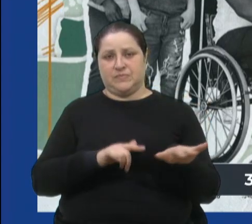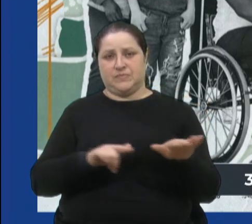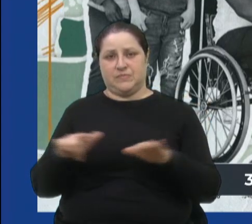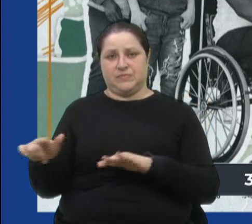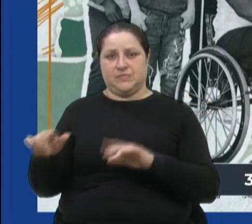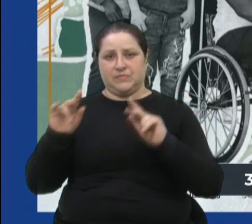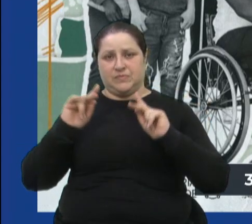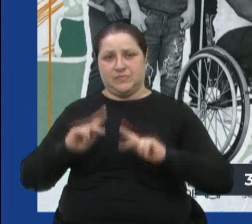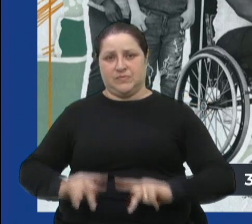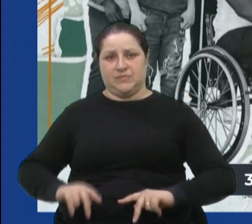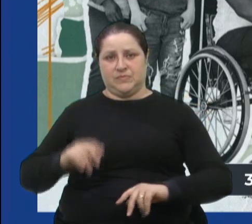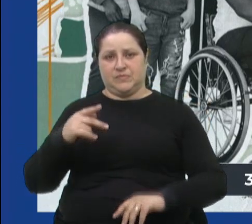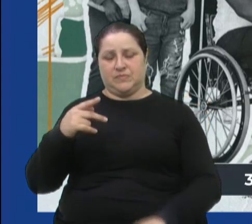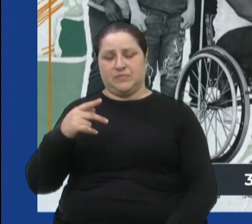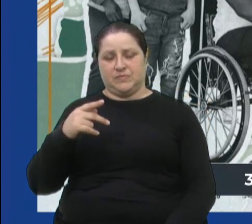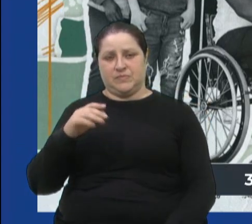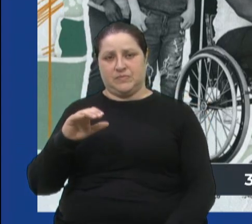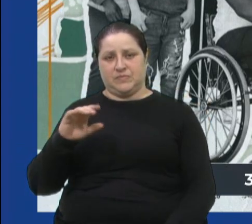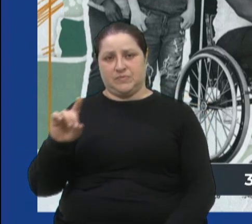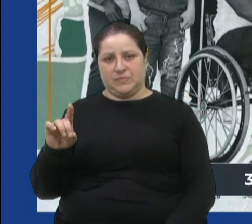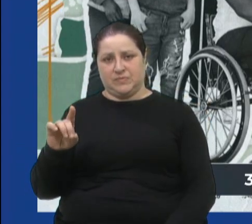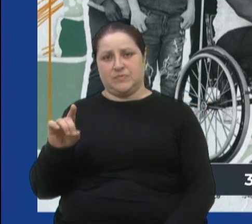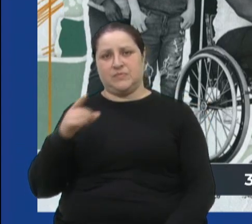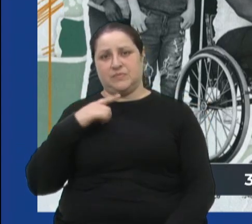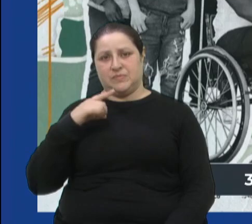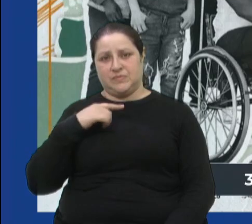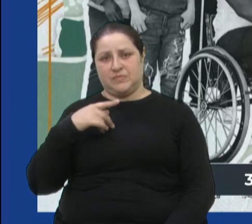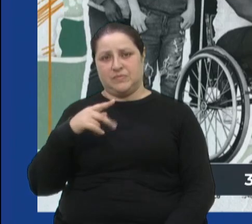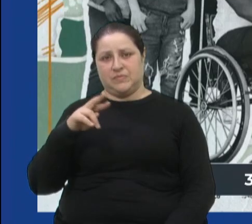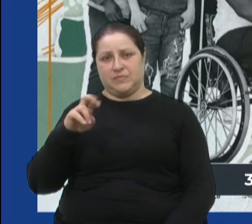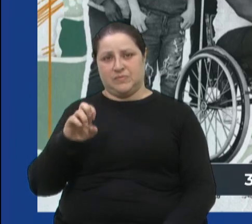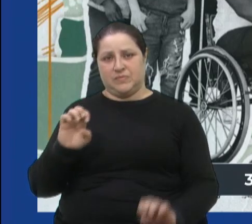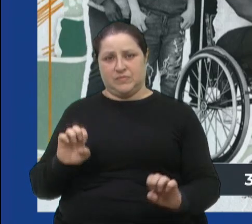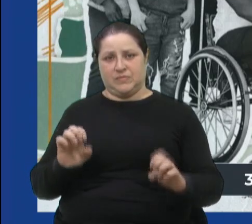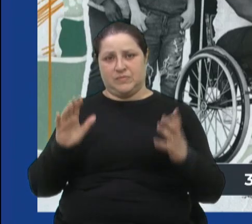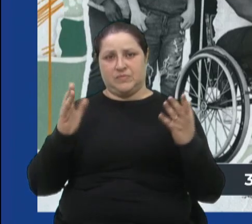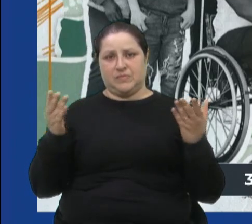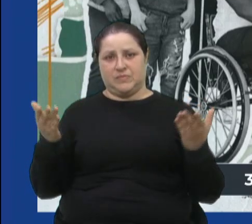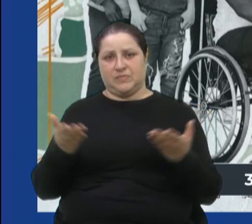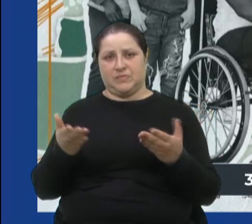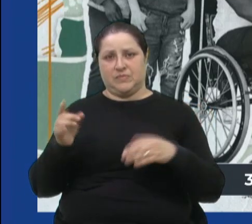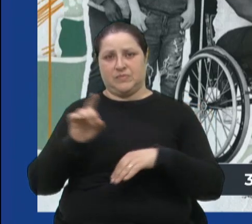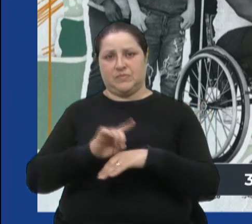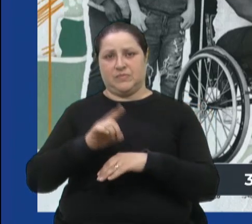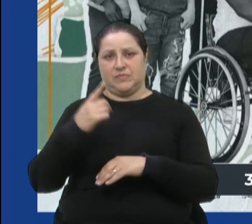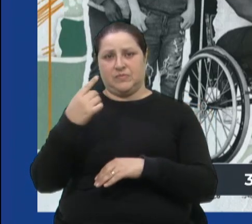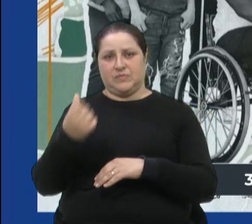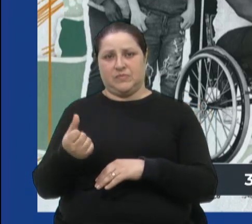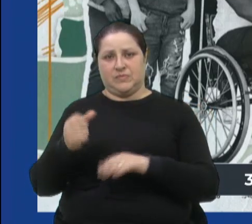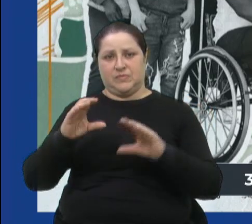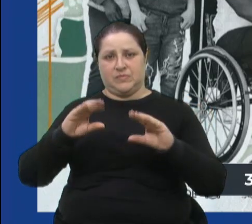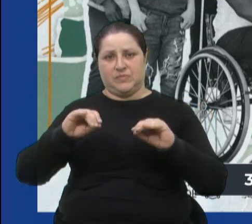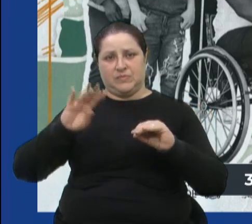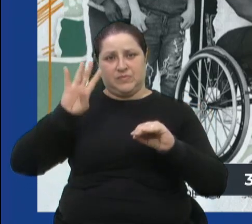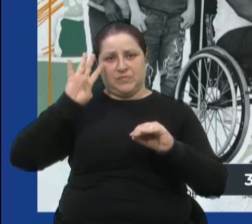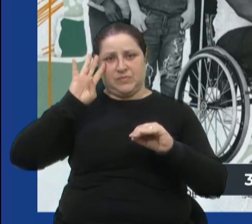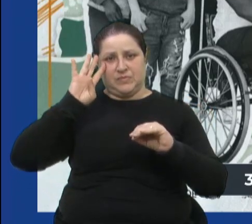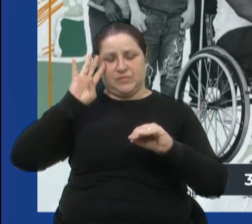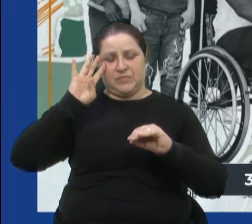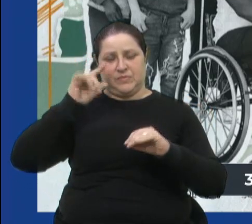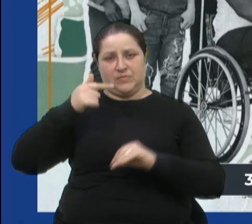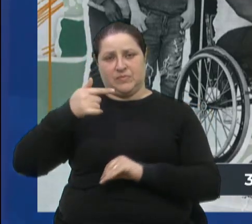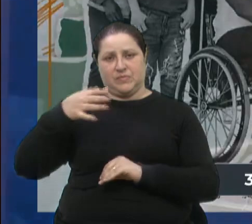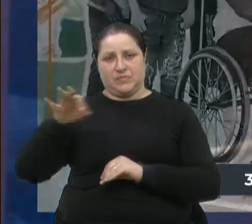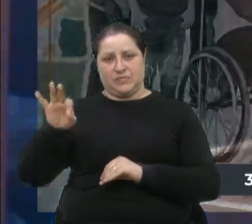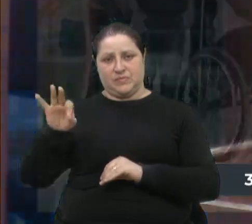com Deficiência, terá um pré-evento, hoje, dia 16/8, quarta-feira, às 19 horas, no